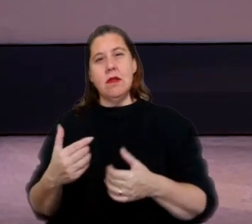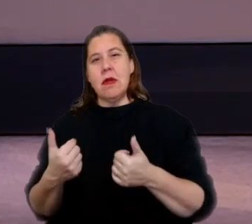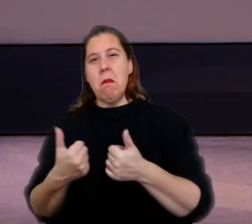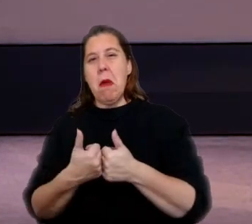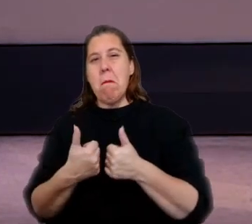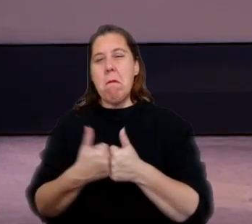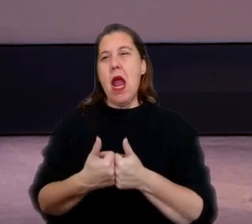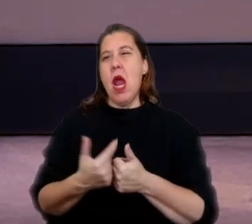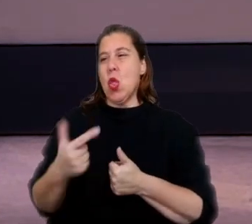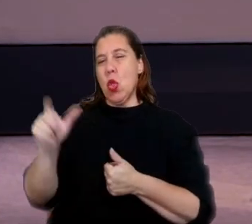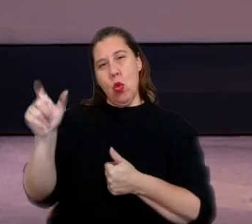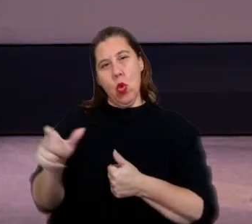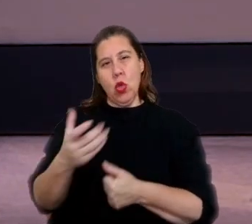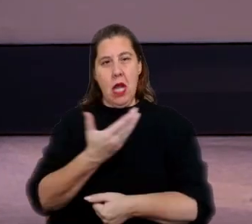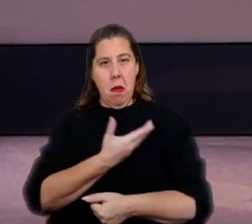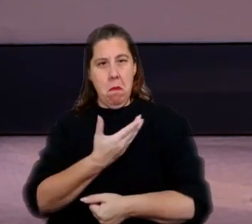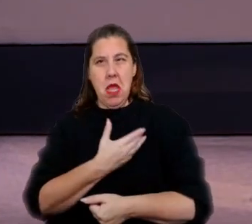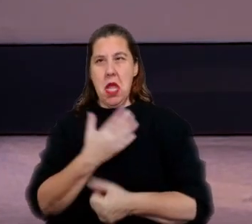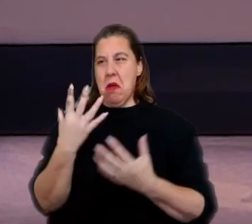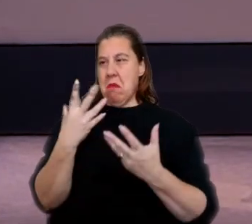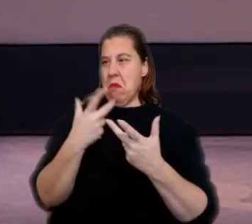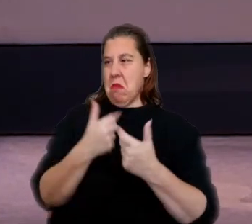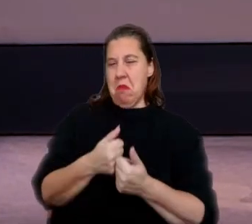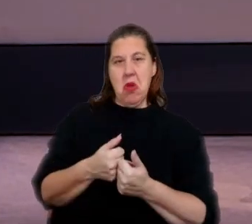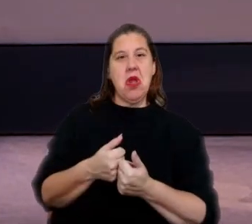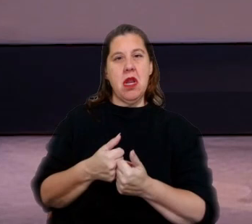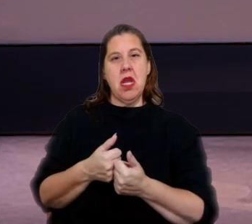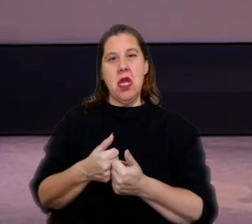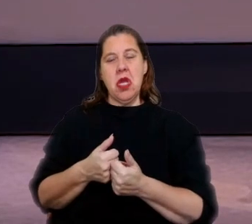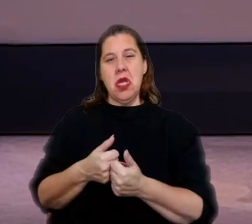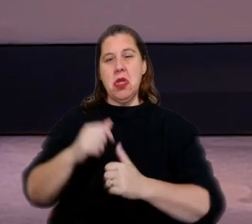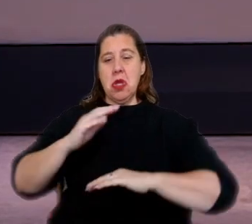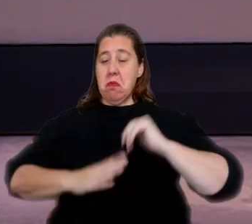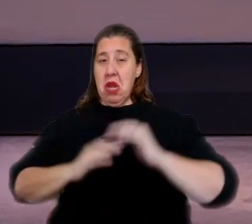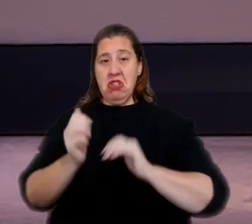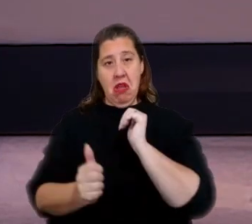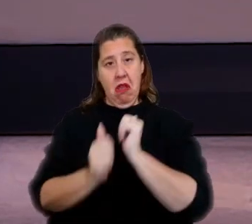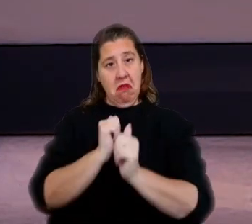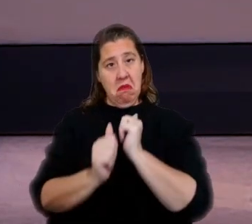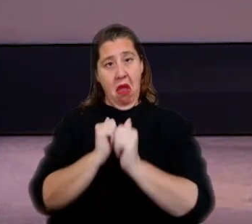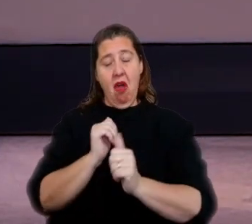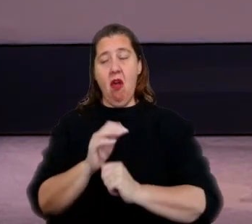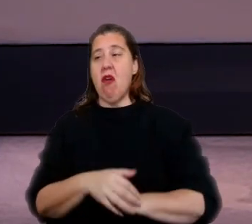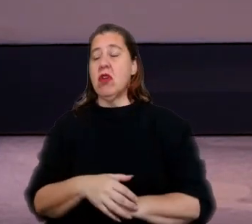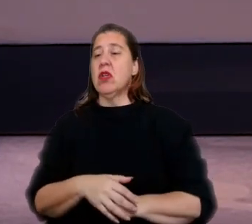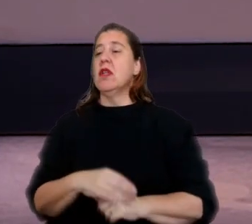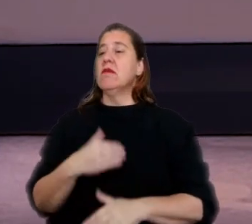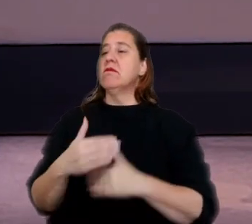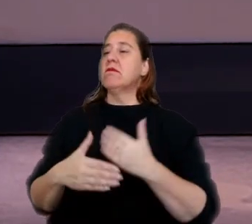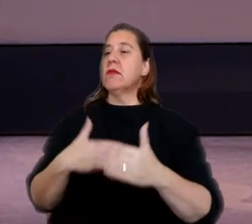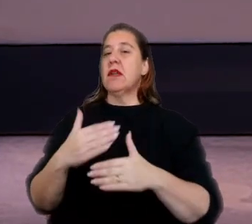do cara, né, que é todo bonitão, né, o colega lá que joga rugby, que é o popular, ele